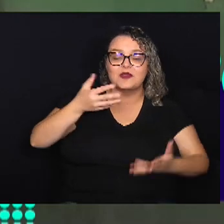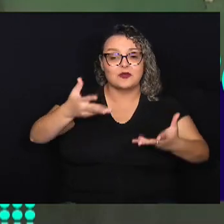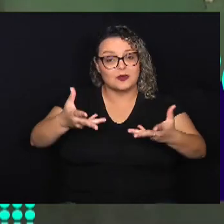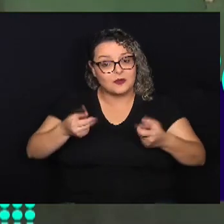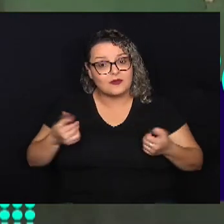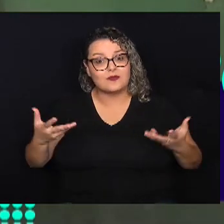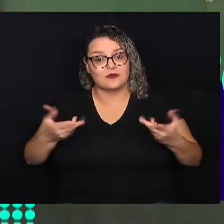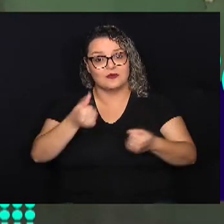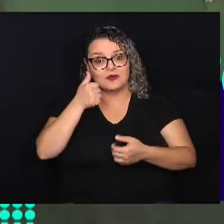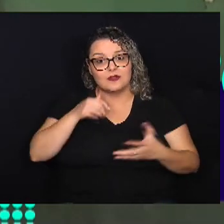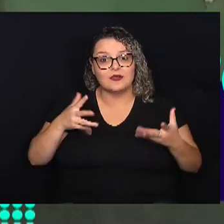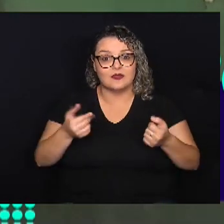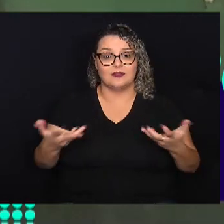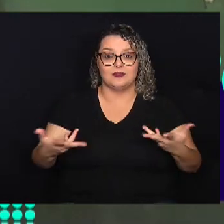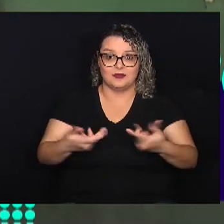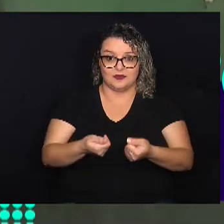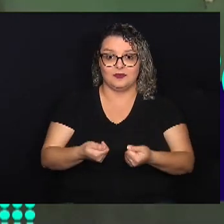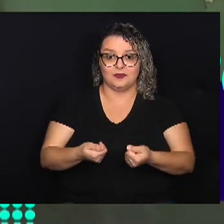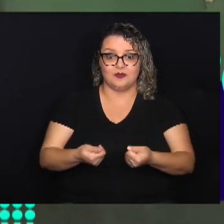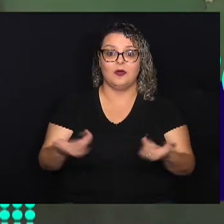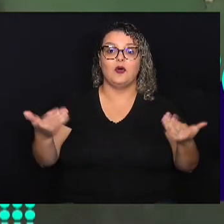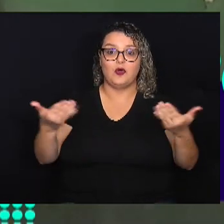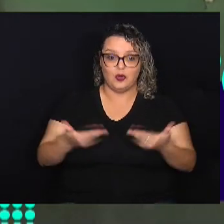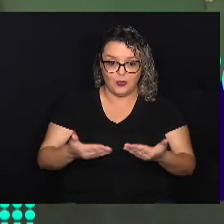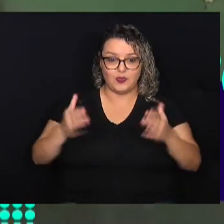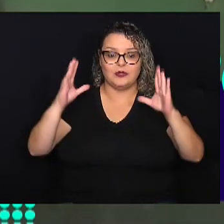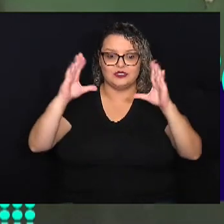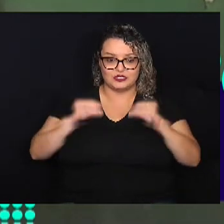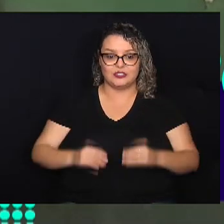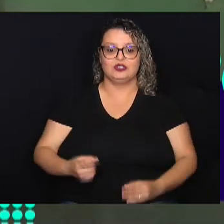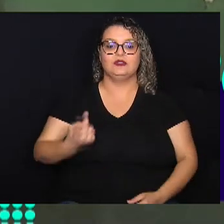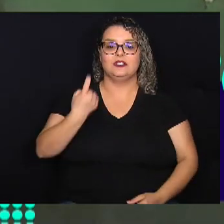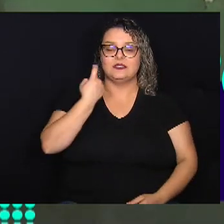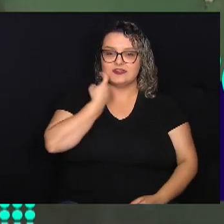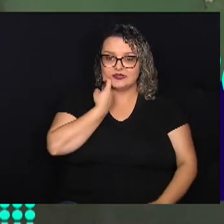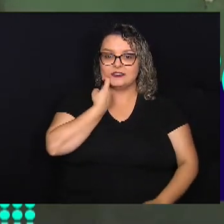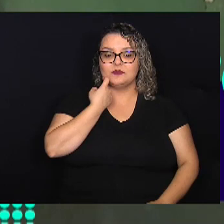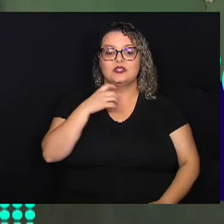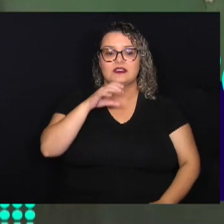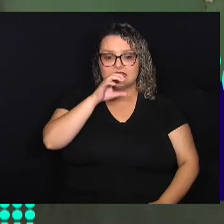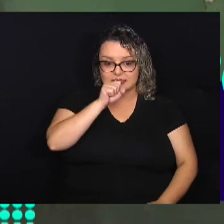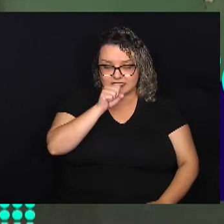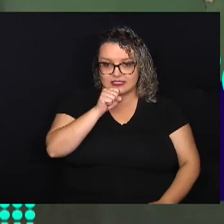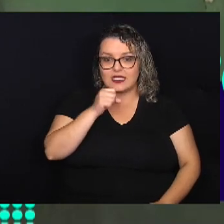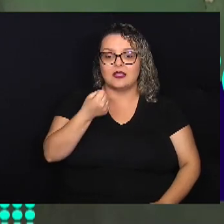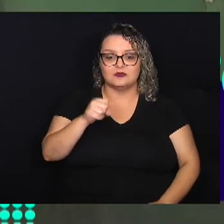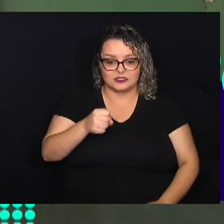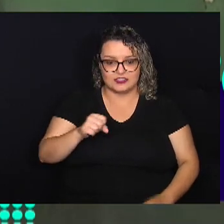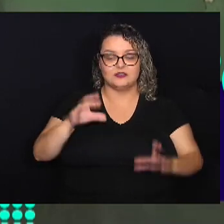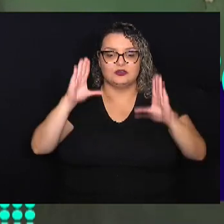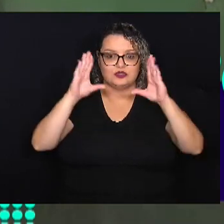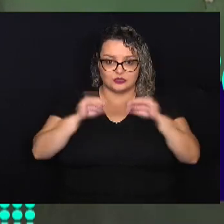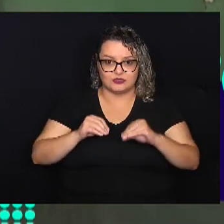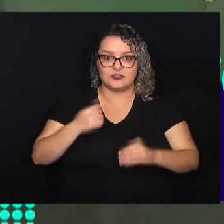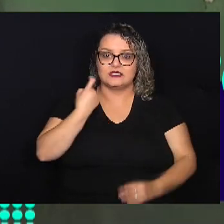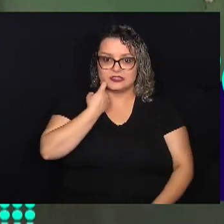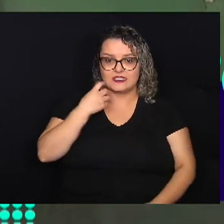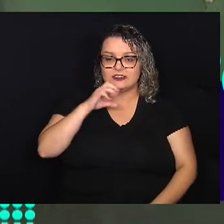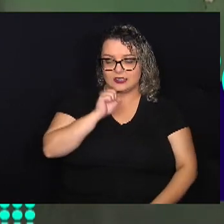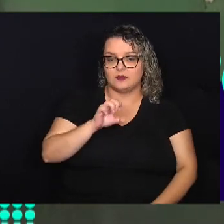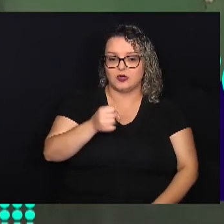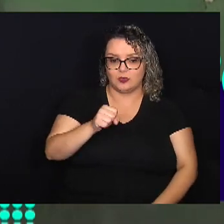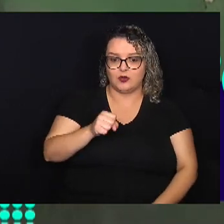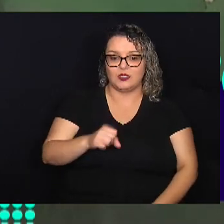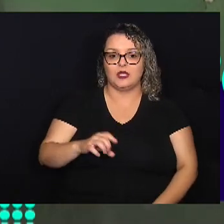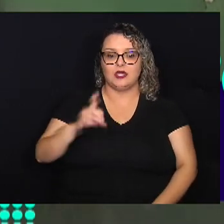e todos para hoje à noite, sexta-feira, sábado, às 8 horas da noite, sexta e sábado, e domingo